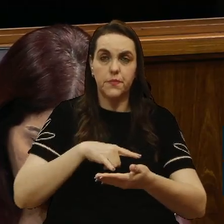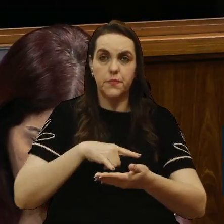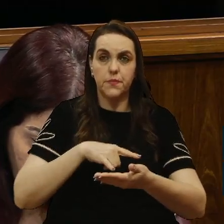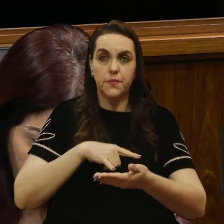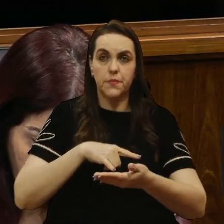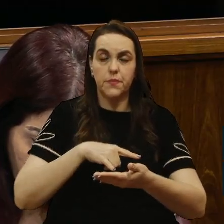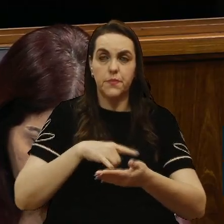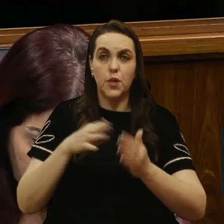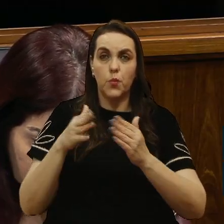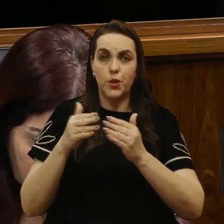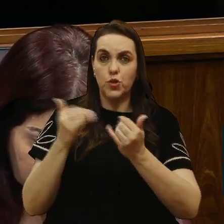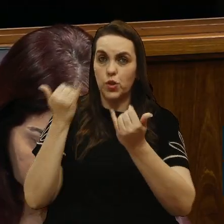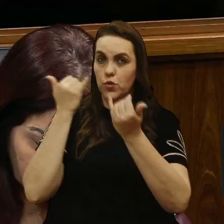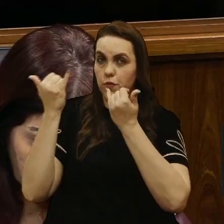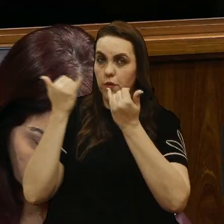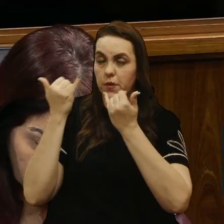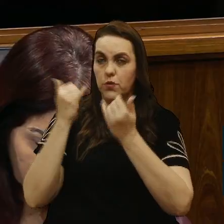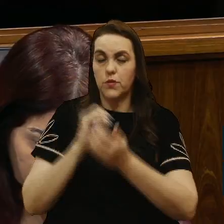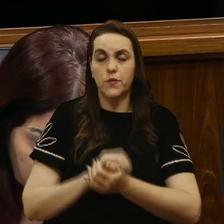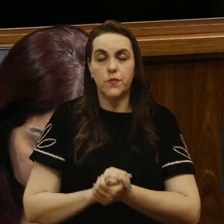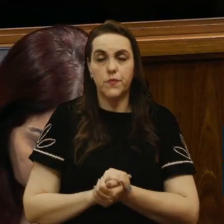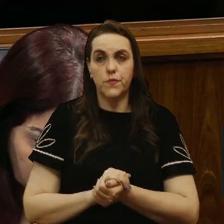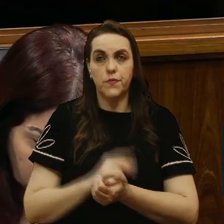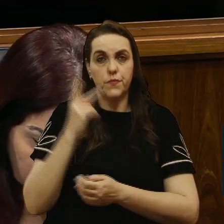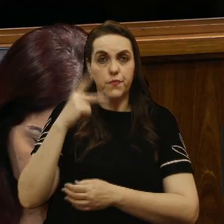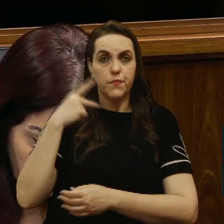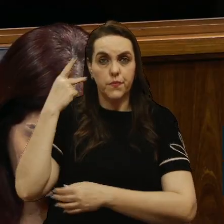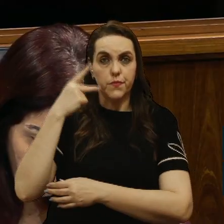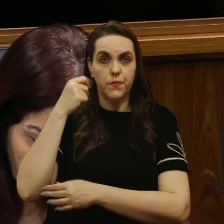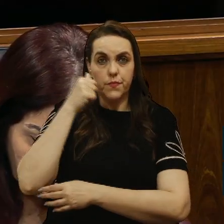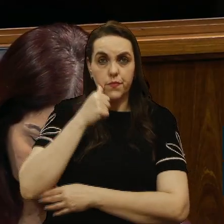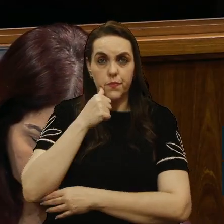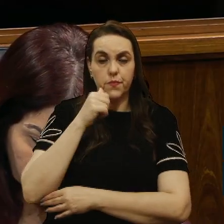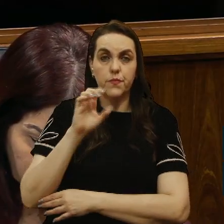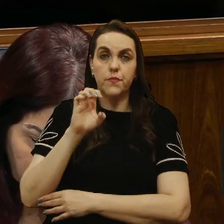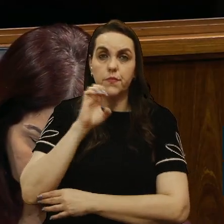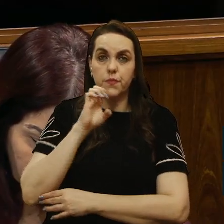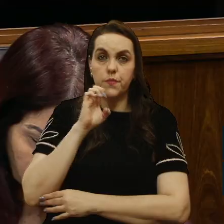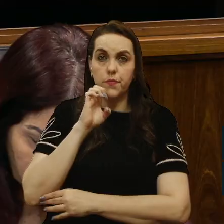Assinam esse pedido de informação, vereadora